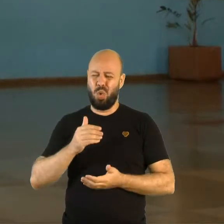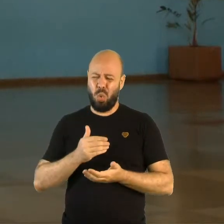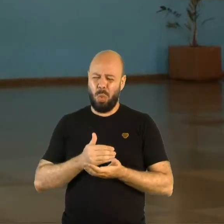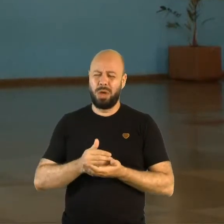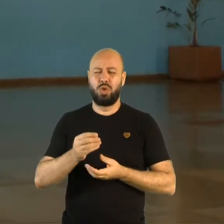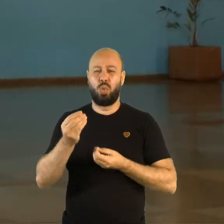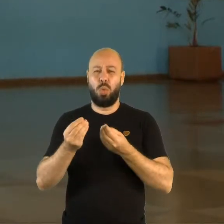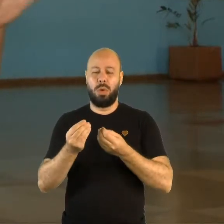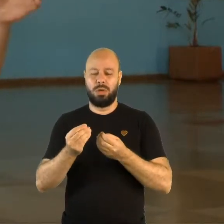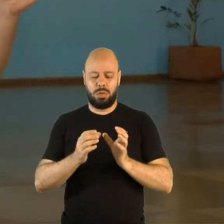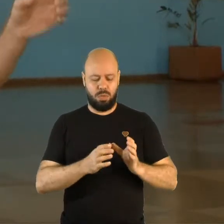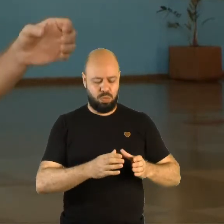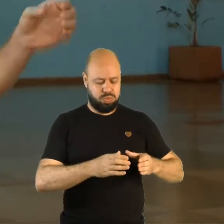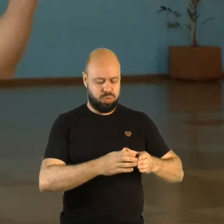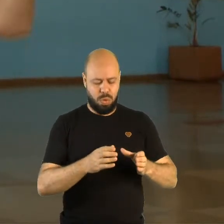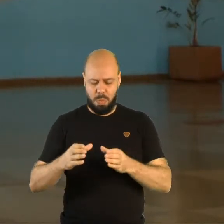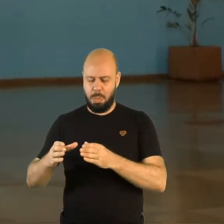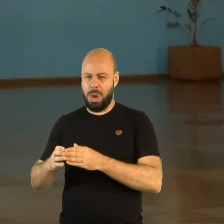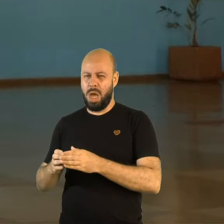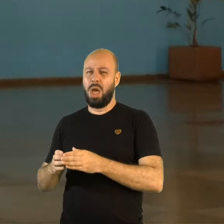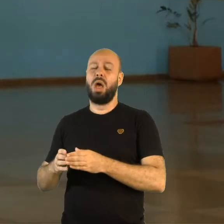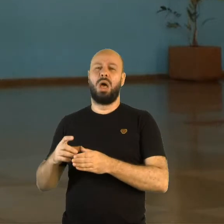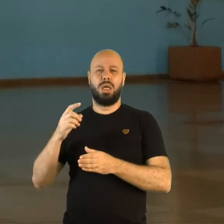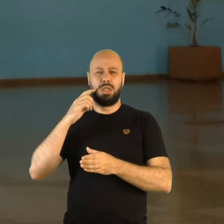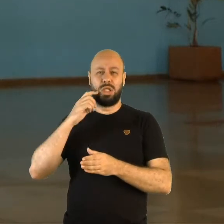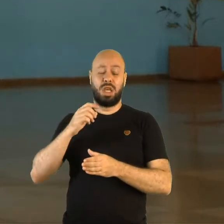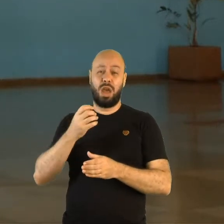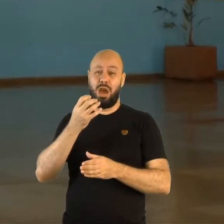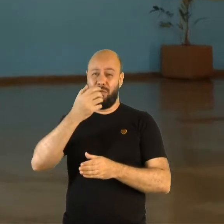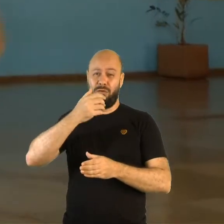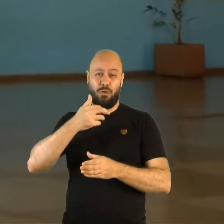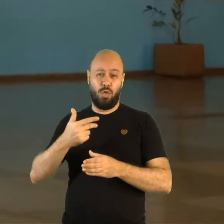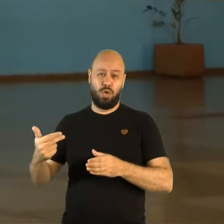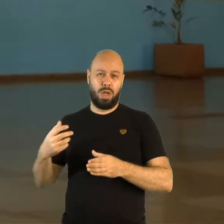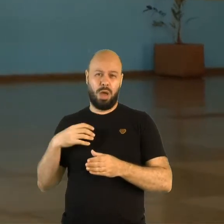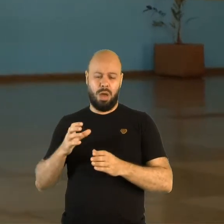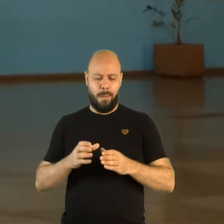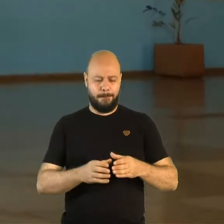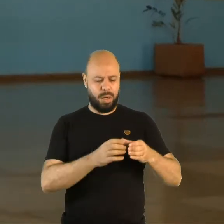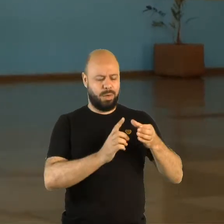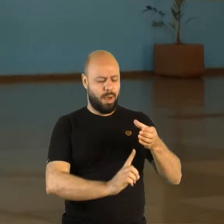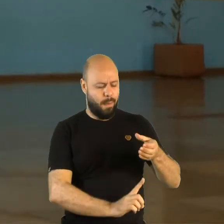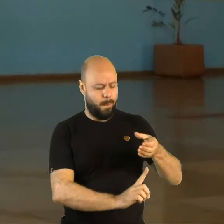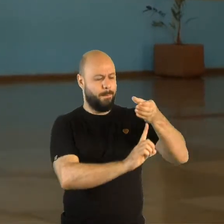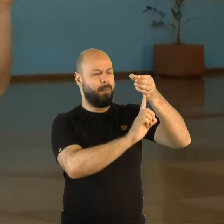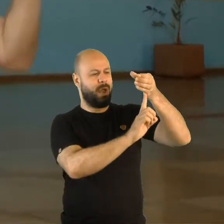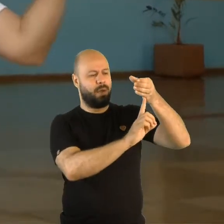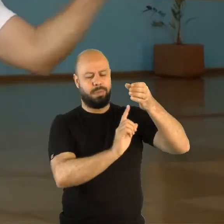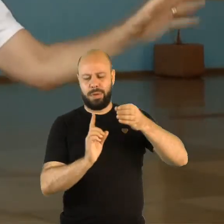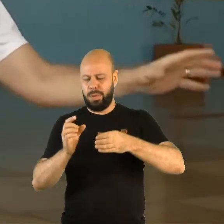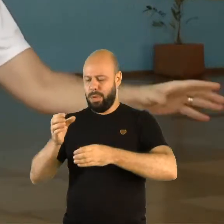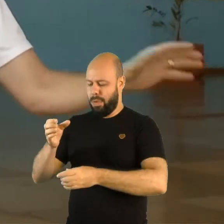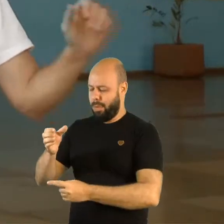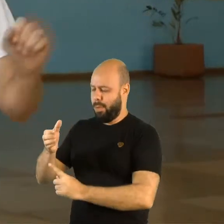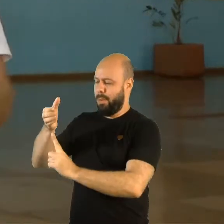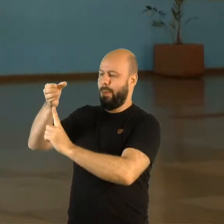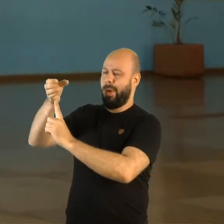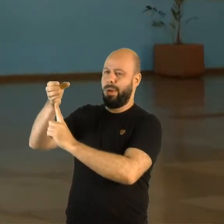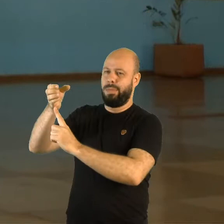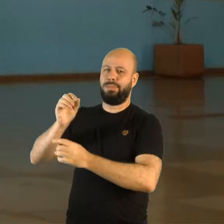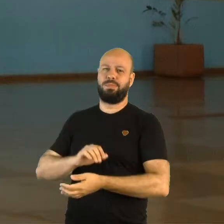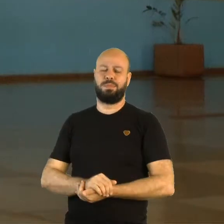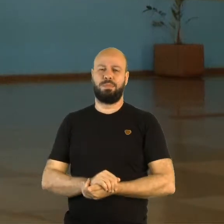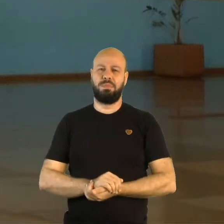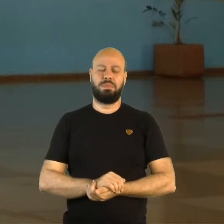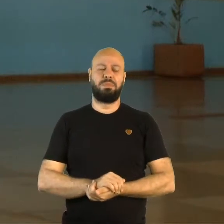de frutas com dois varões aonde o a sexta ficava elevada e assim ficava se uma